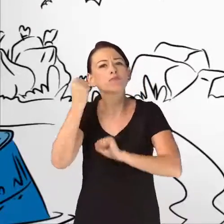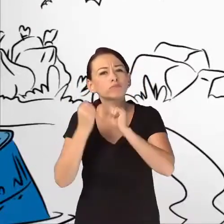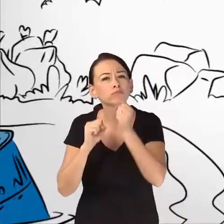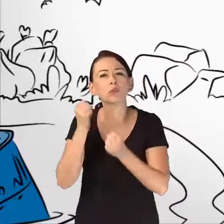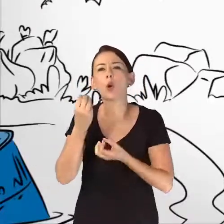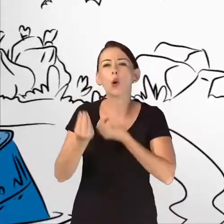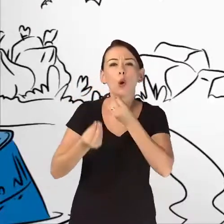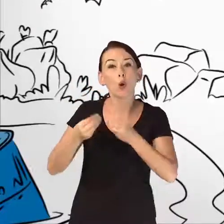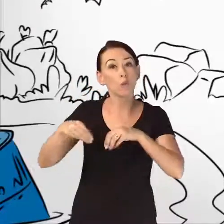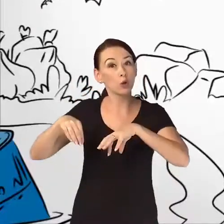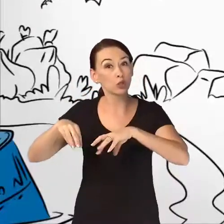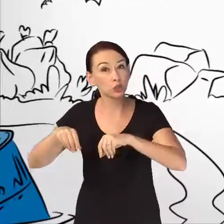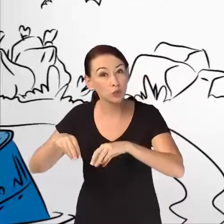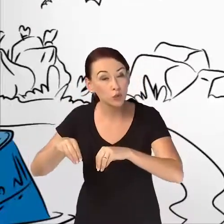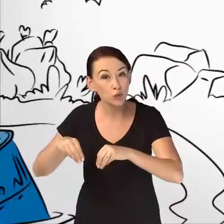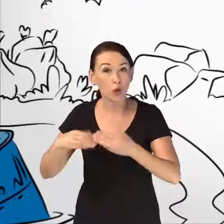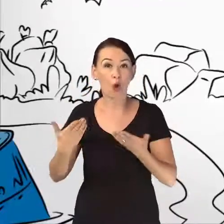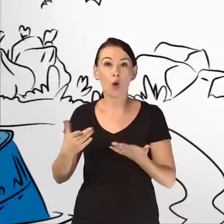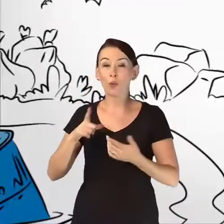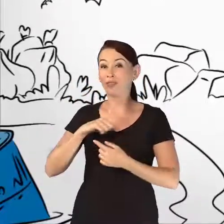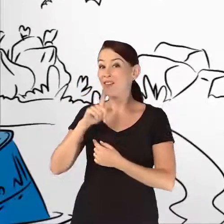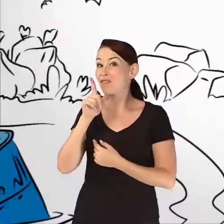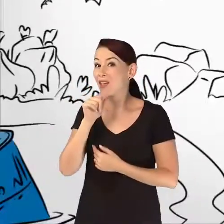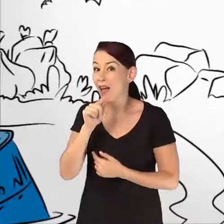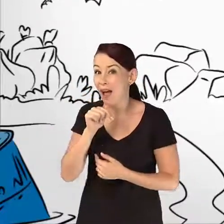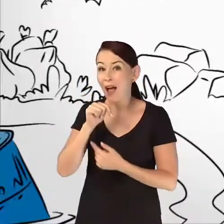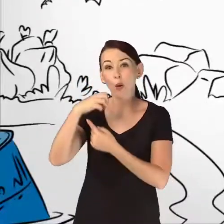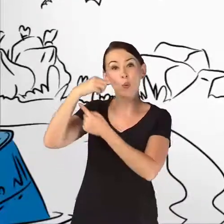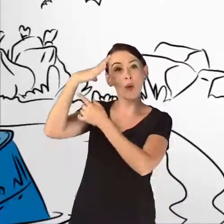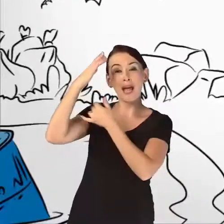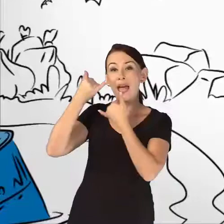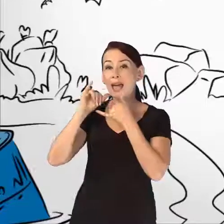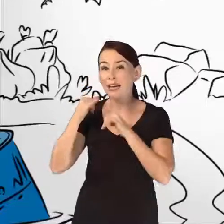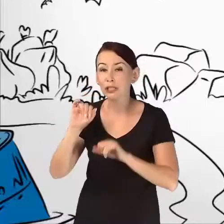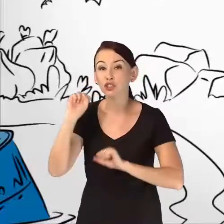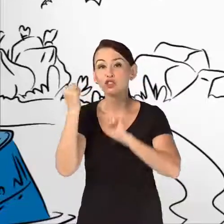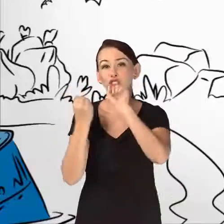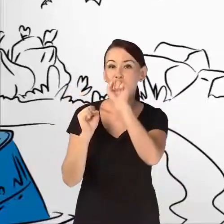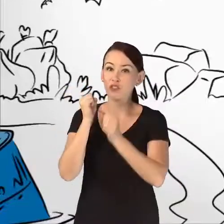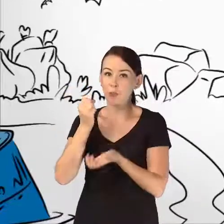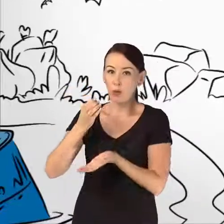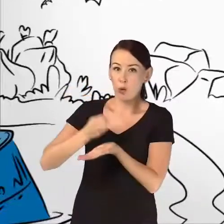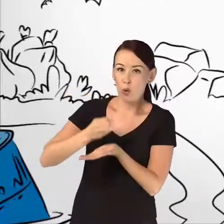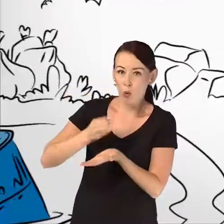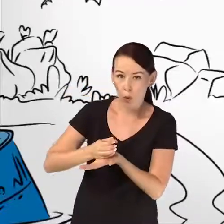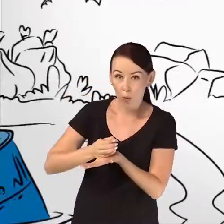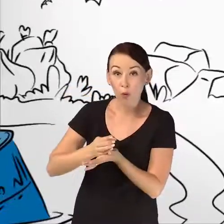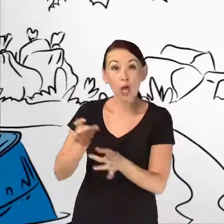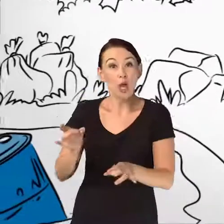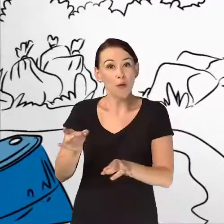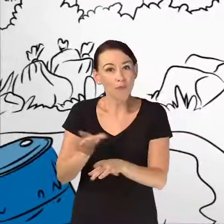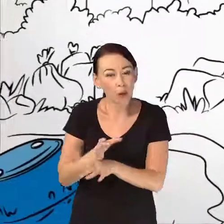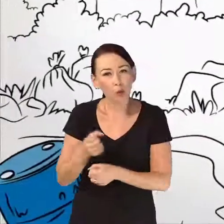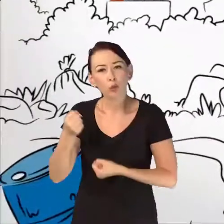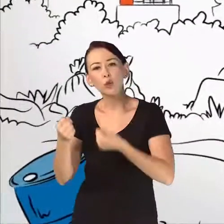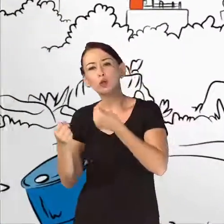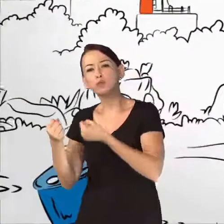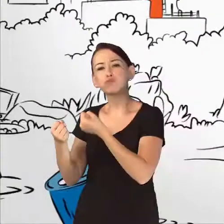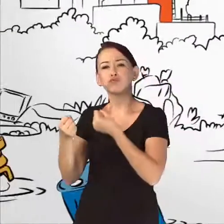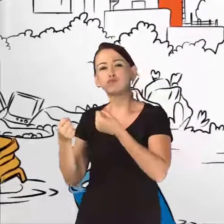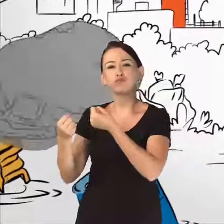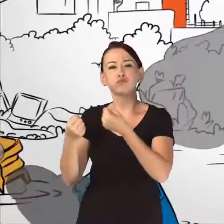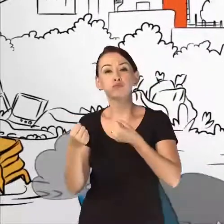sua matéria-prima extraída do solo, consumo de água e energia elétrica para sua fabricação, combustível